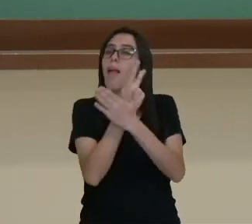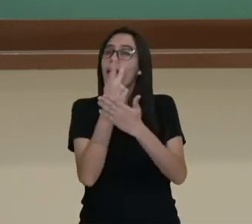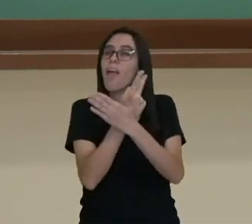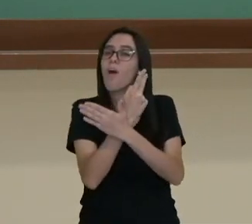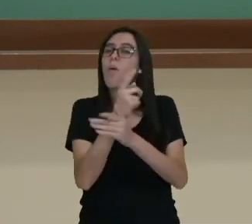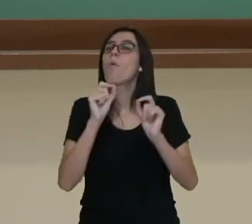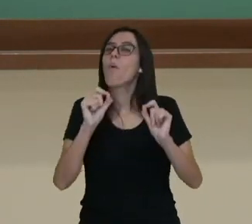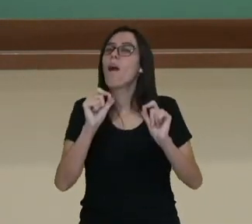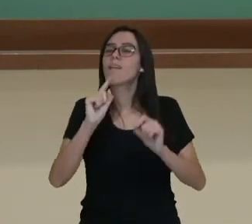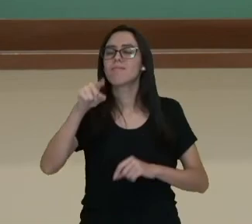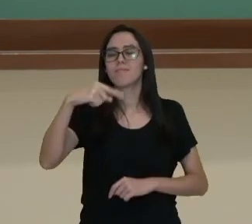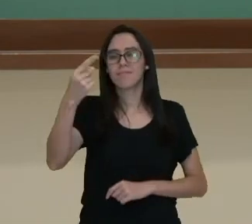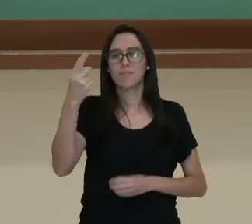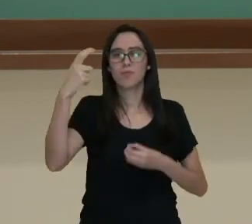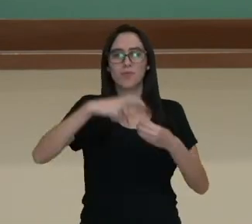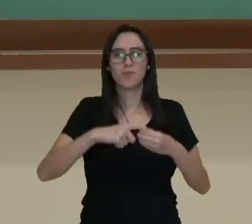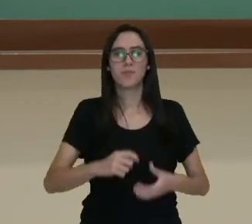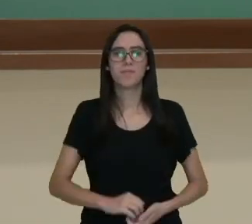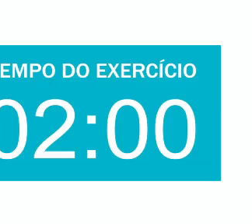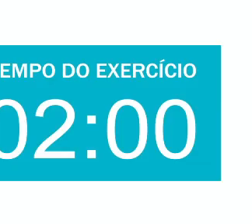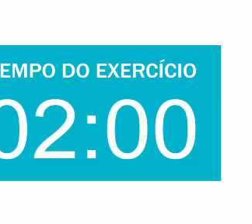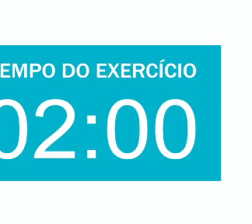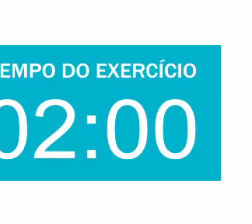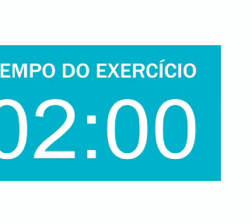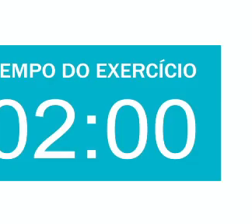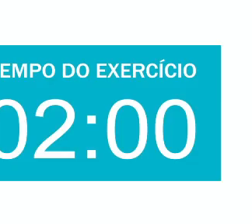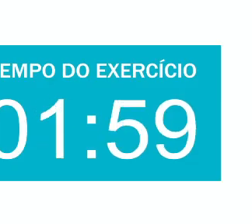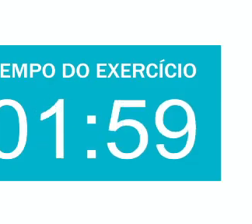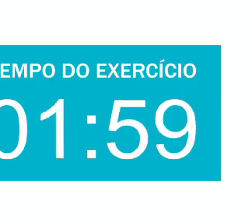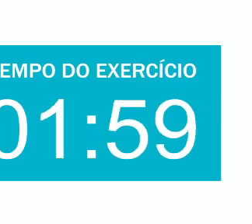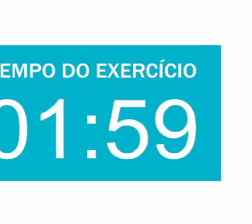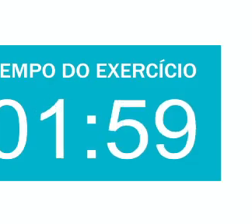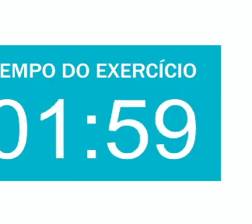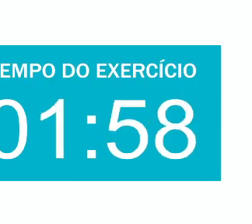escrita. Voltamos na sequência.